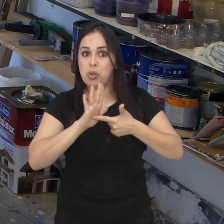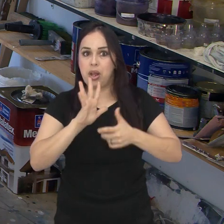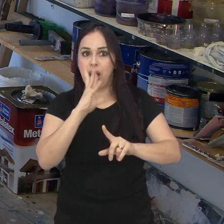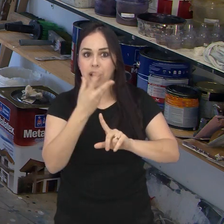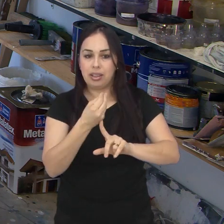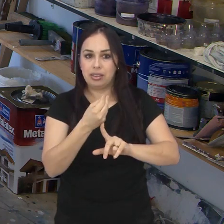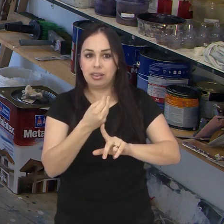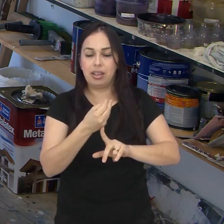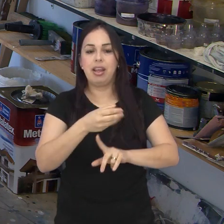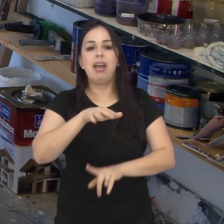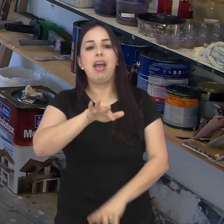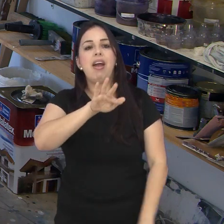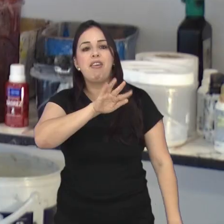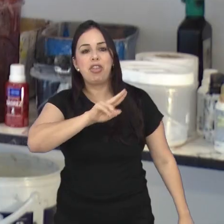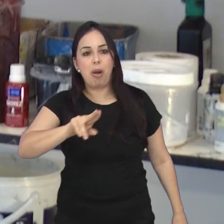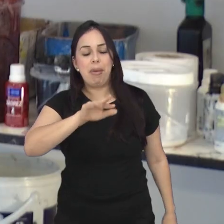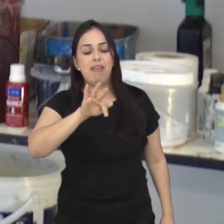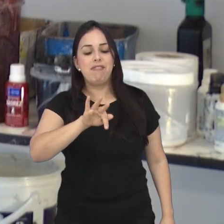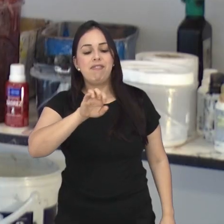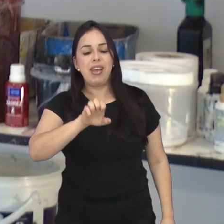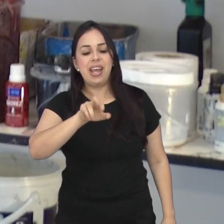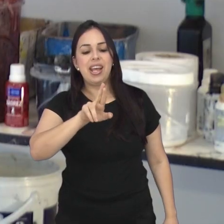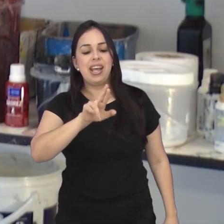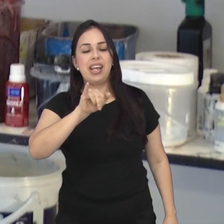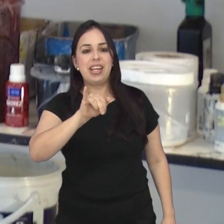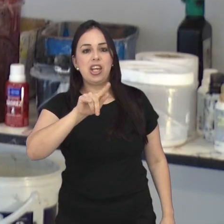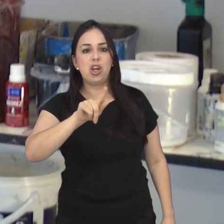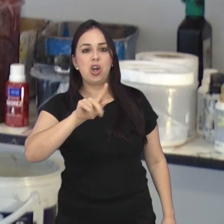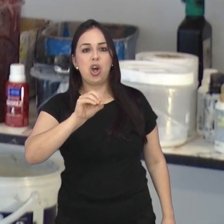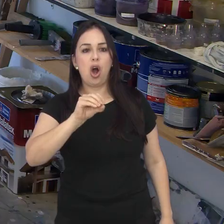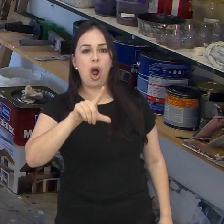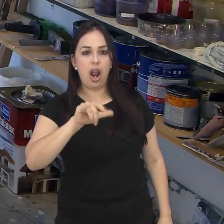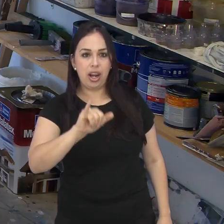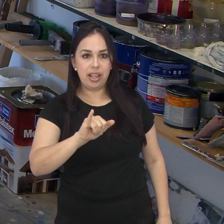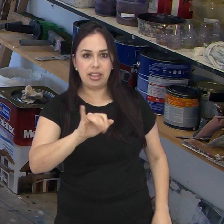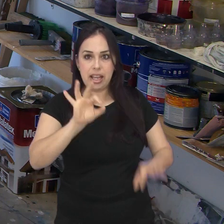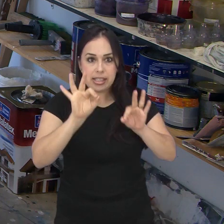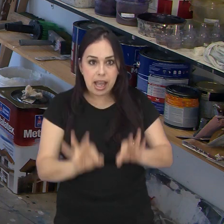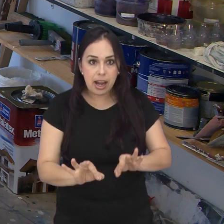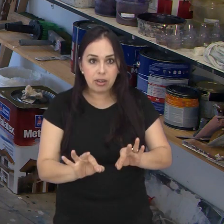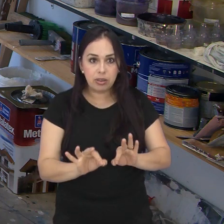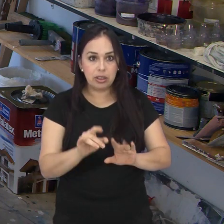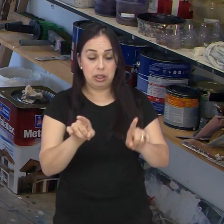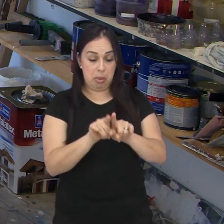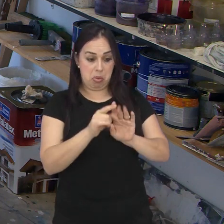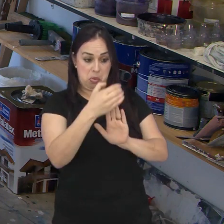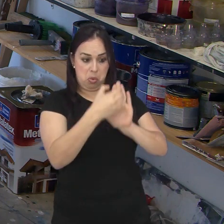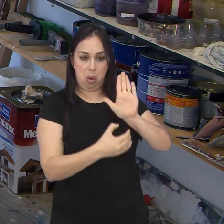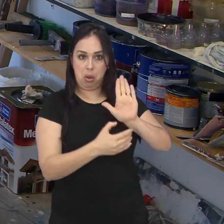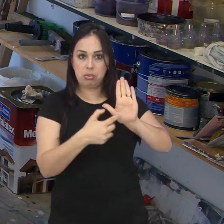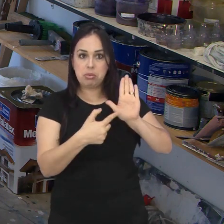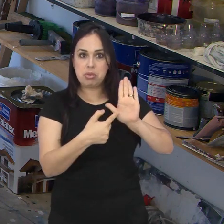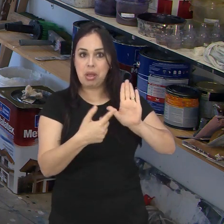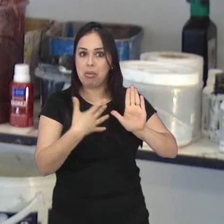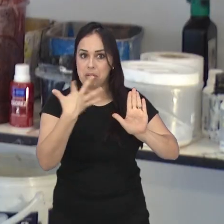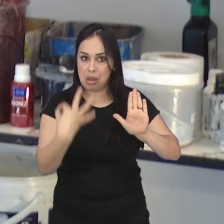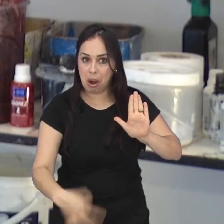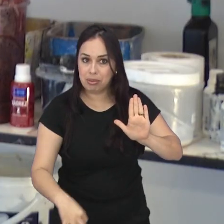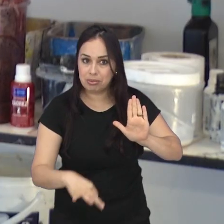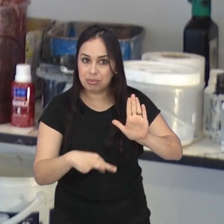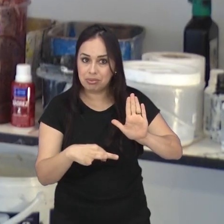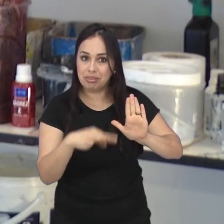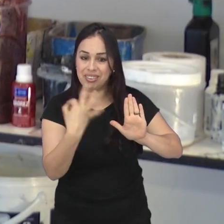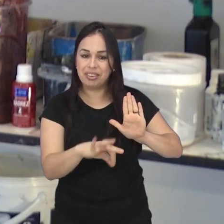Cidinha Ferigoli. Isso. E não Ferrigoli. Não. Acertei. Esse tá tudo certo, esse currículo. Vasto, tudo certo, né?